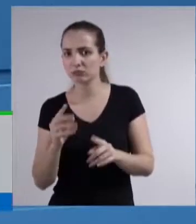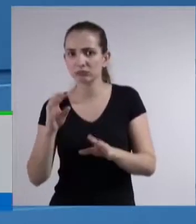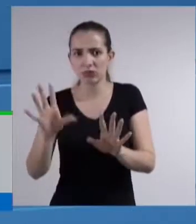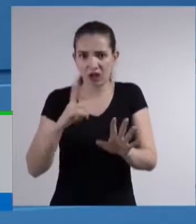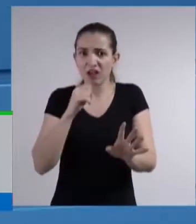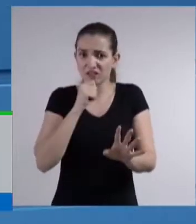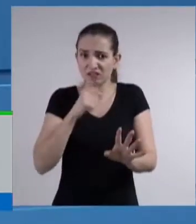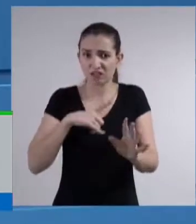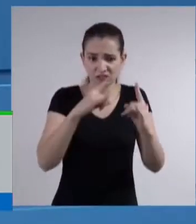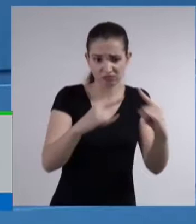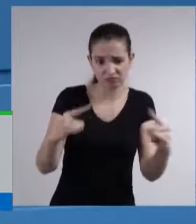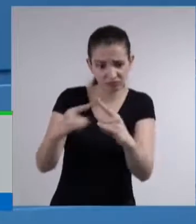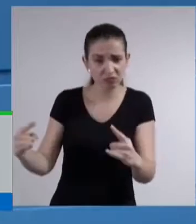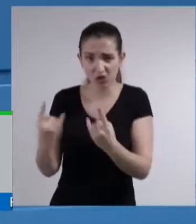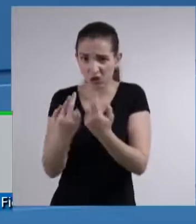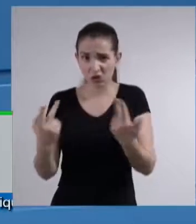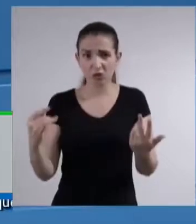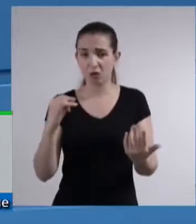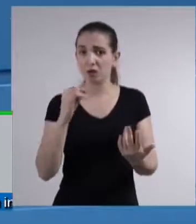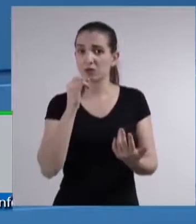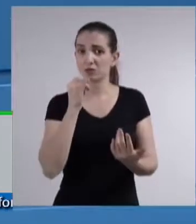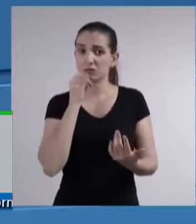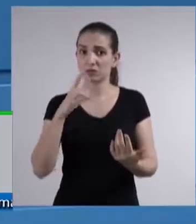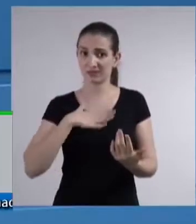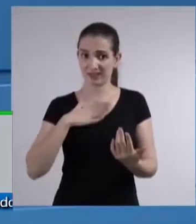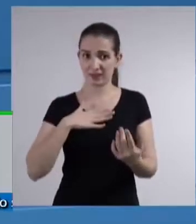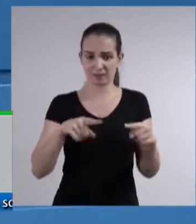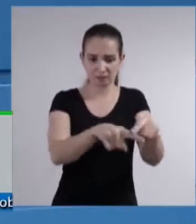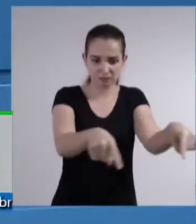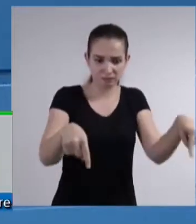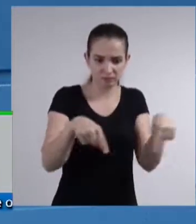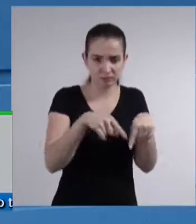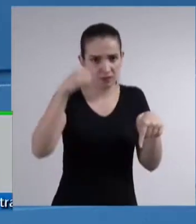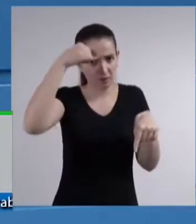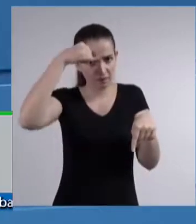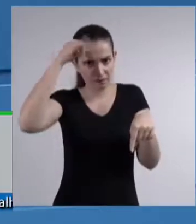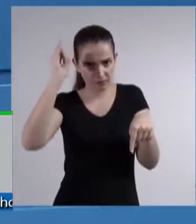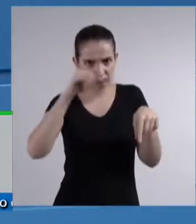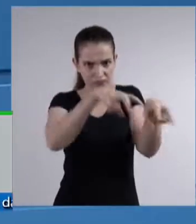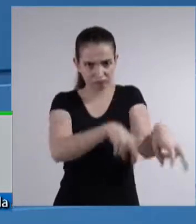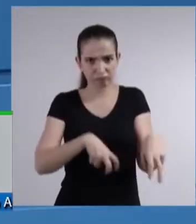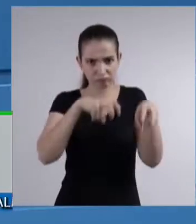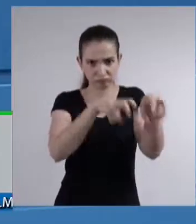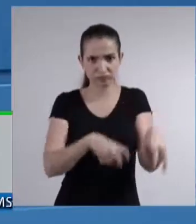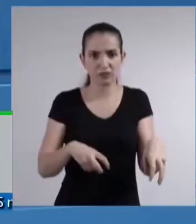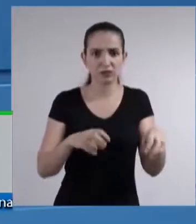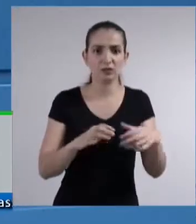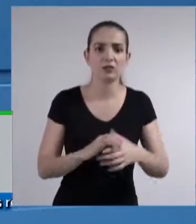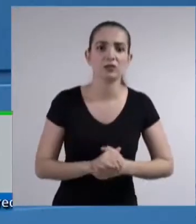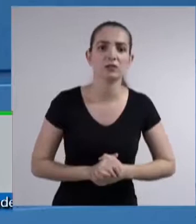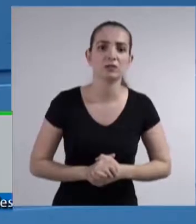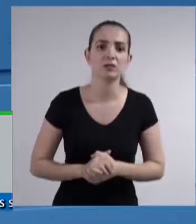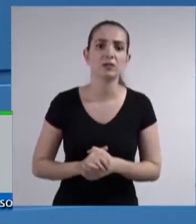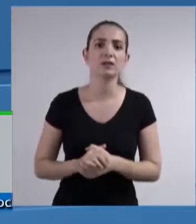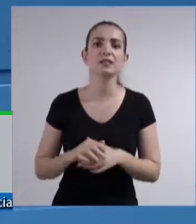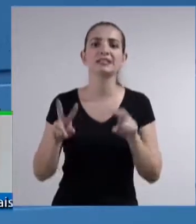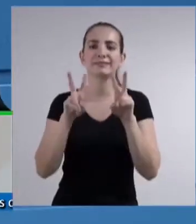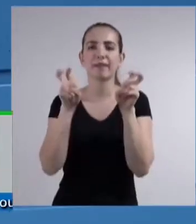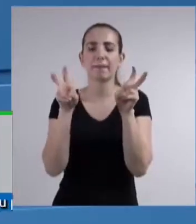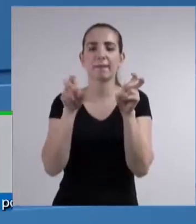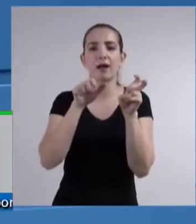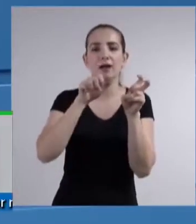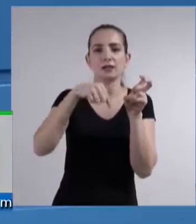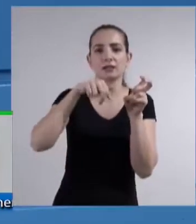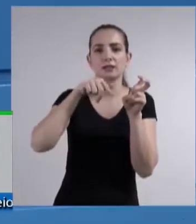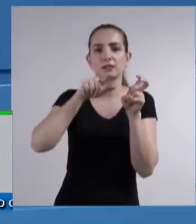fazenda lá, que eu tenho uma parte dela, fazenda na tal da Guirarocá, que inventaram esse apelido. Agora,